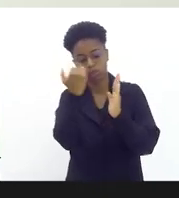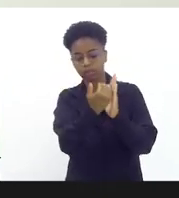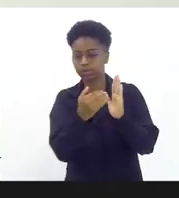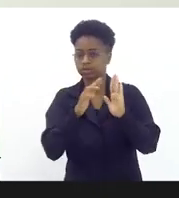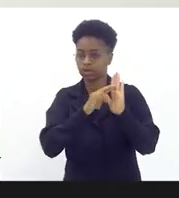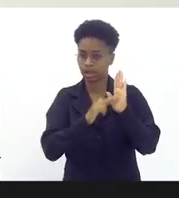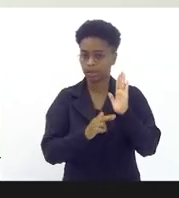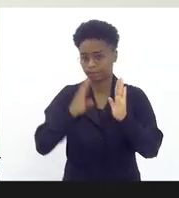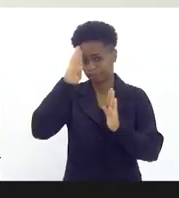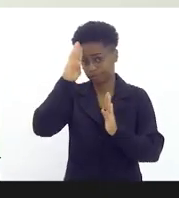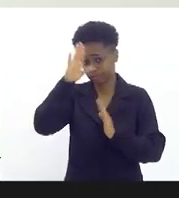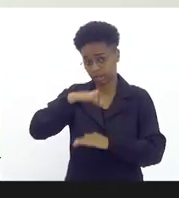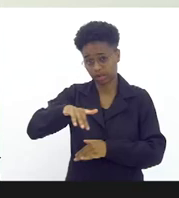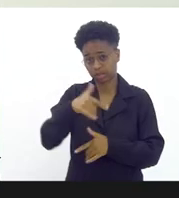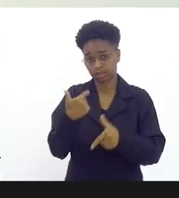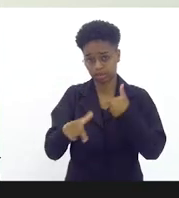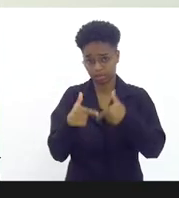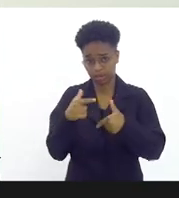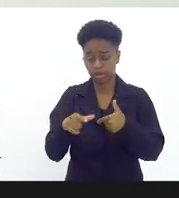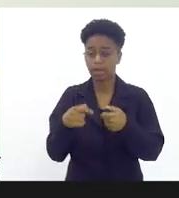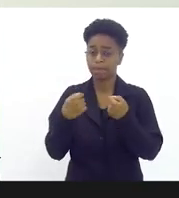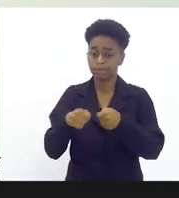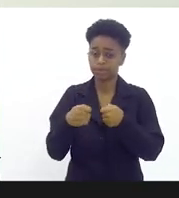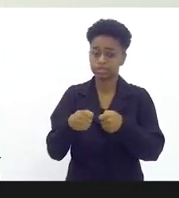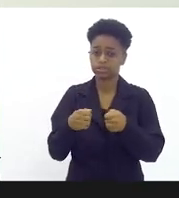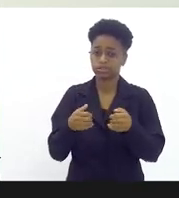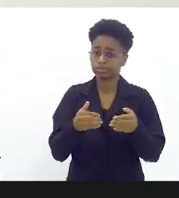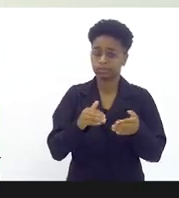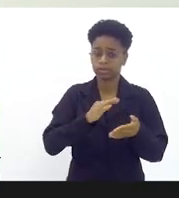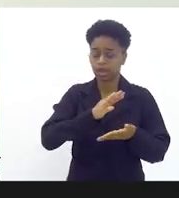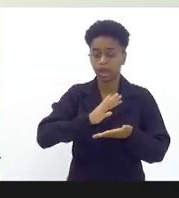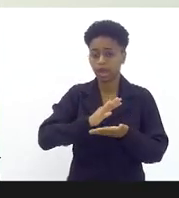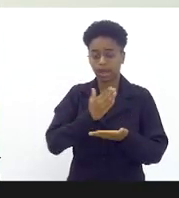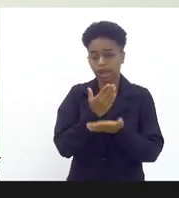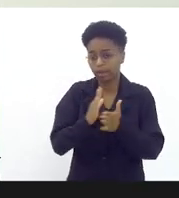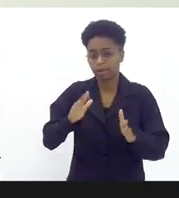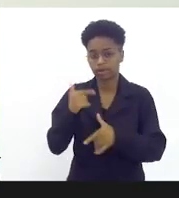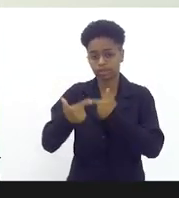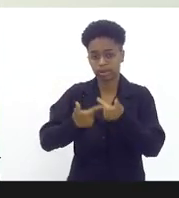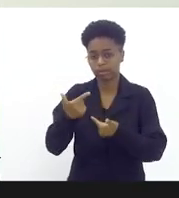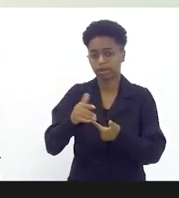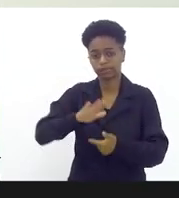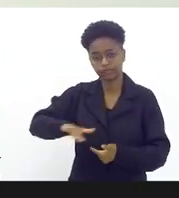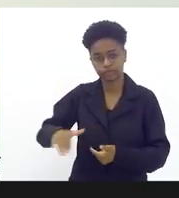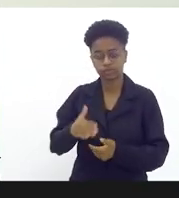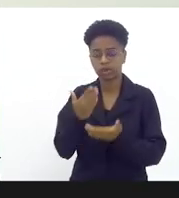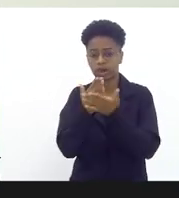princípios fundamentais do trabalho. E eles são a abolição do trabalho infantil, a abolição do trabalho escravo,